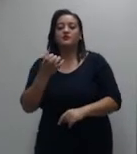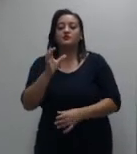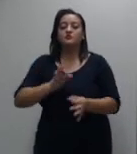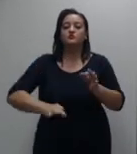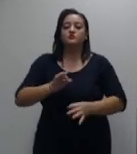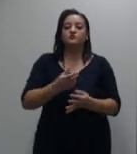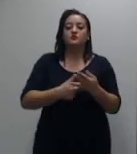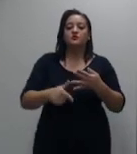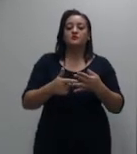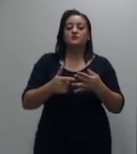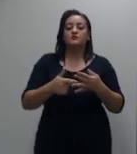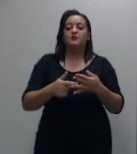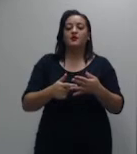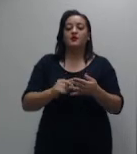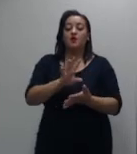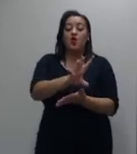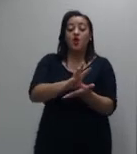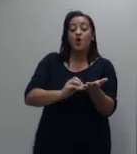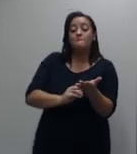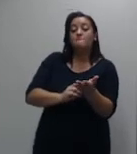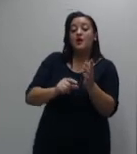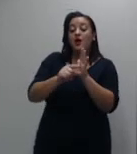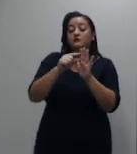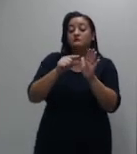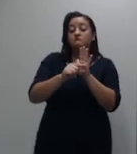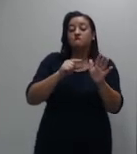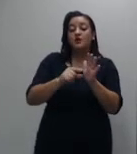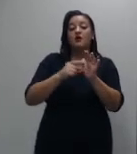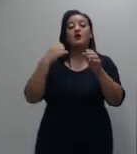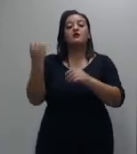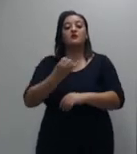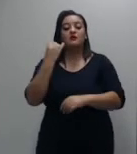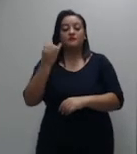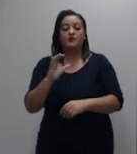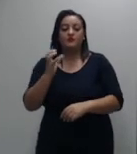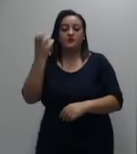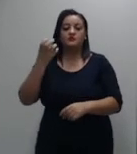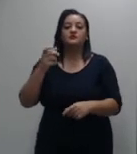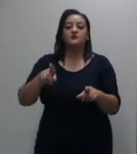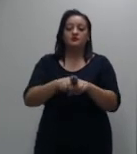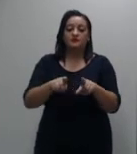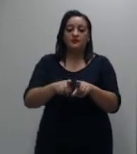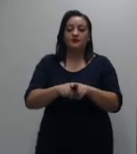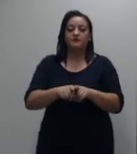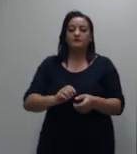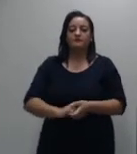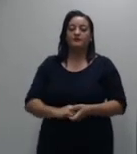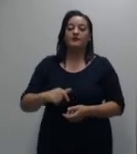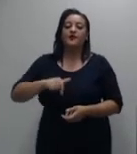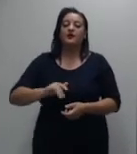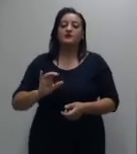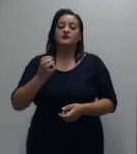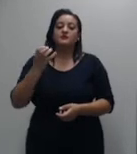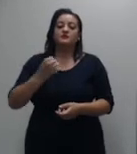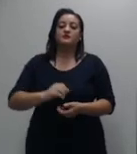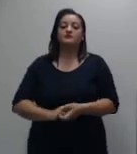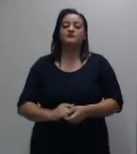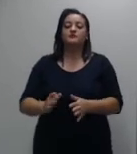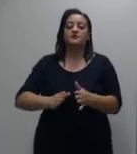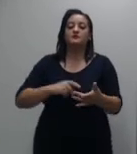é copiando trechos significativos das decisões as Iracema essa decisão nessa paga indenização